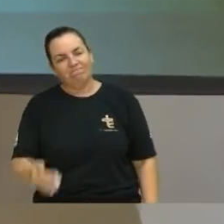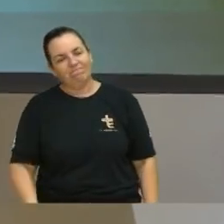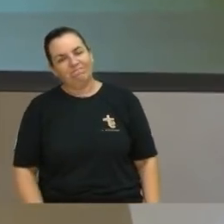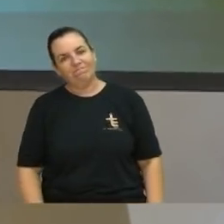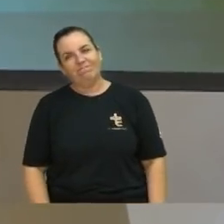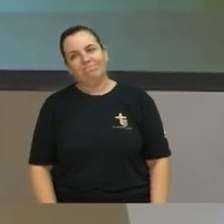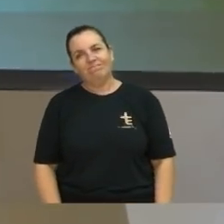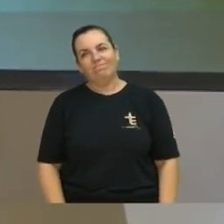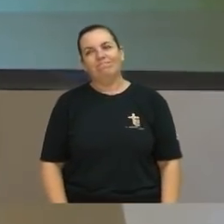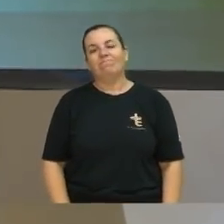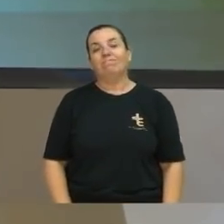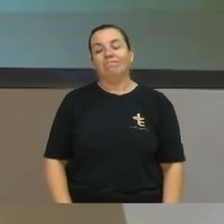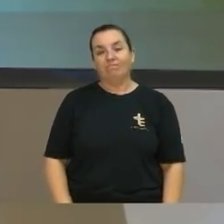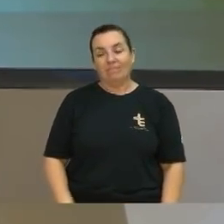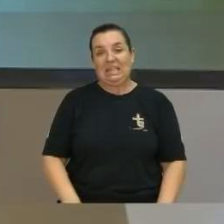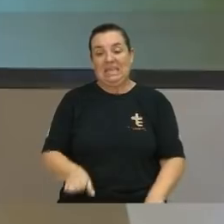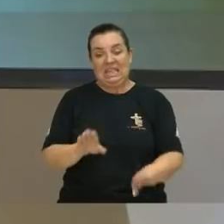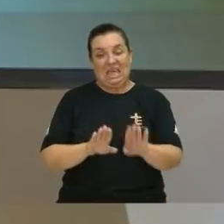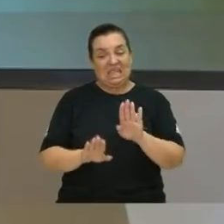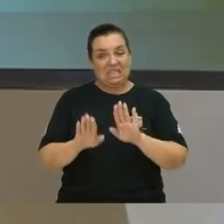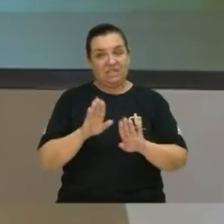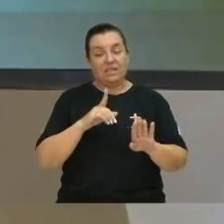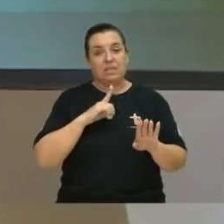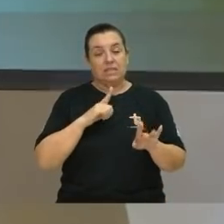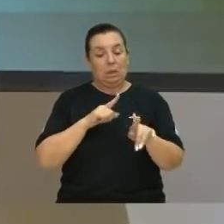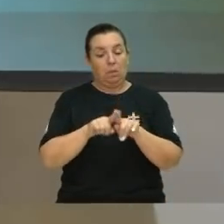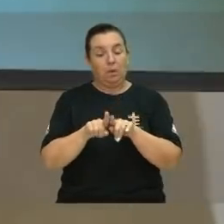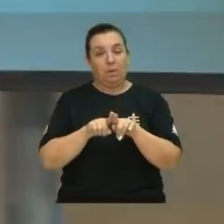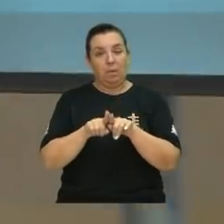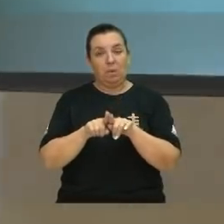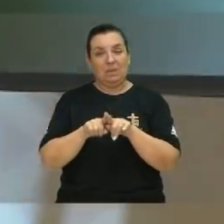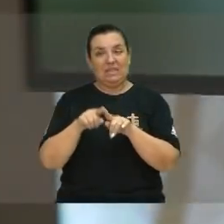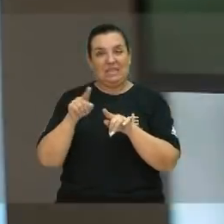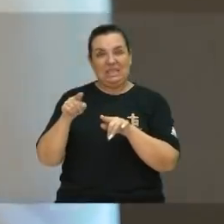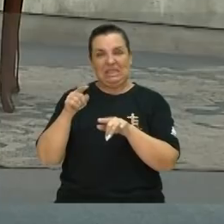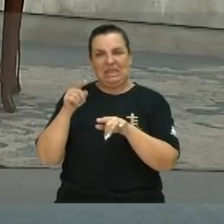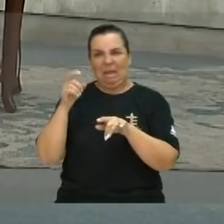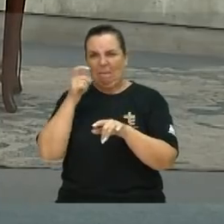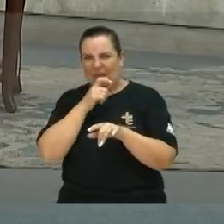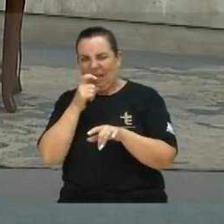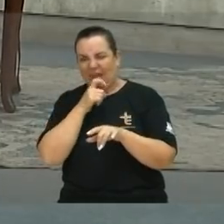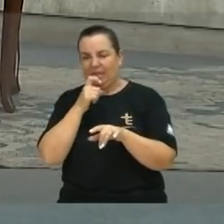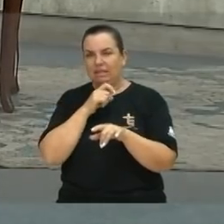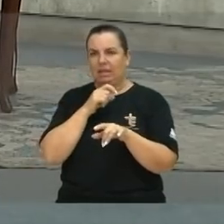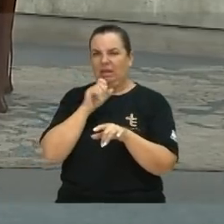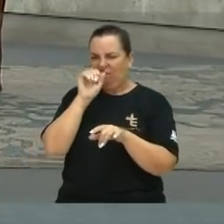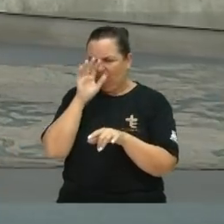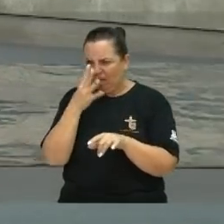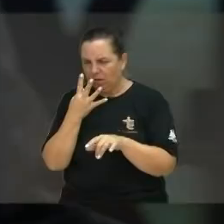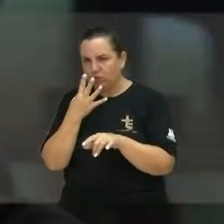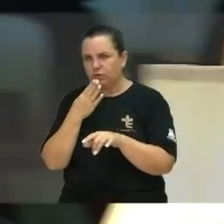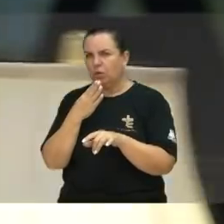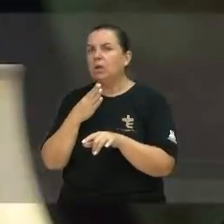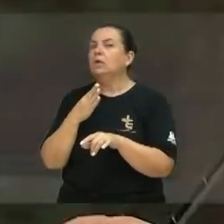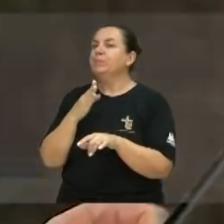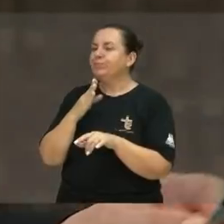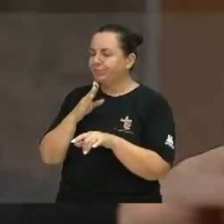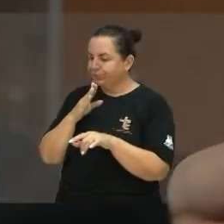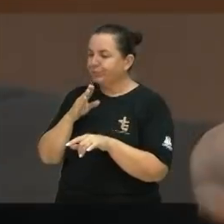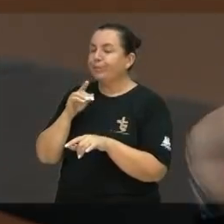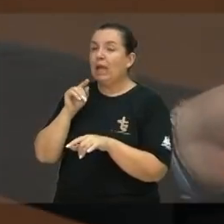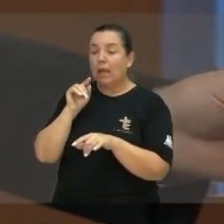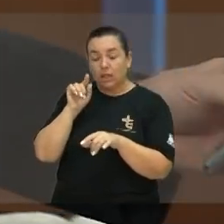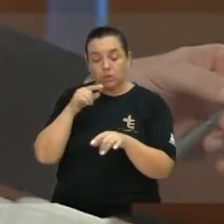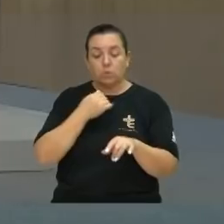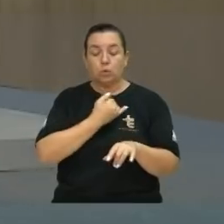que talvez traia foi isso que o senhor fez é isso que a lista do seu